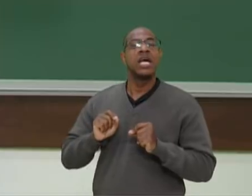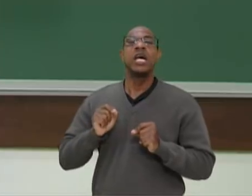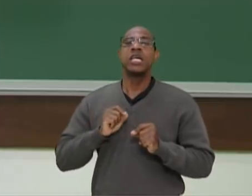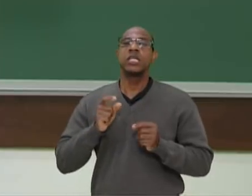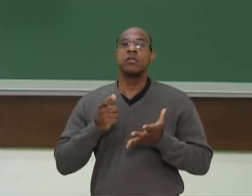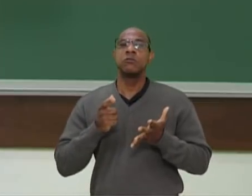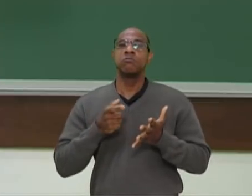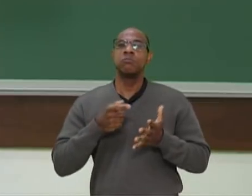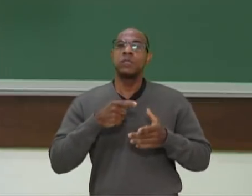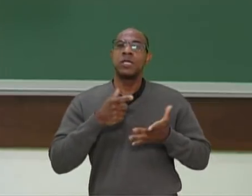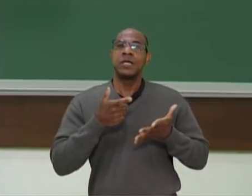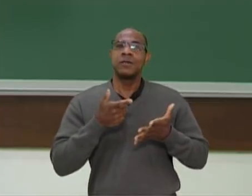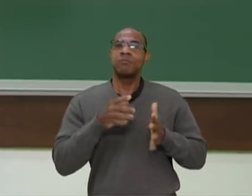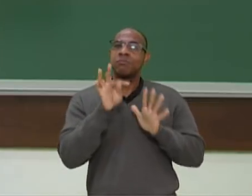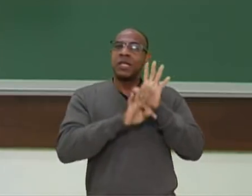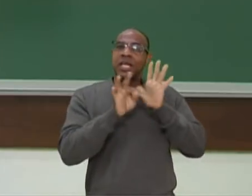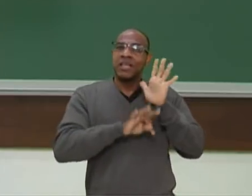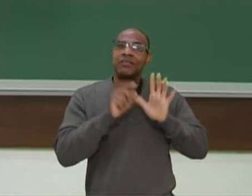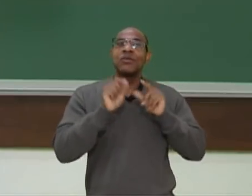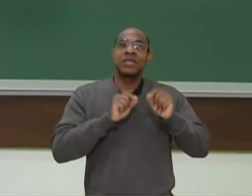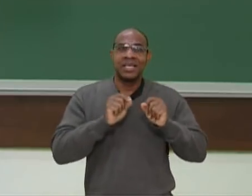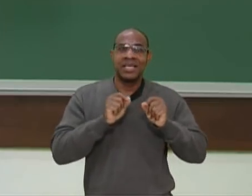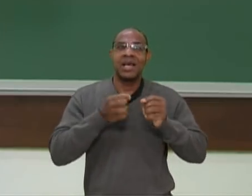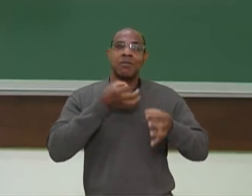opinião é um texto de cunho